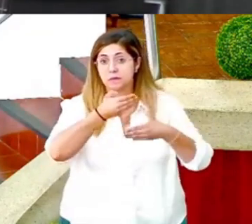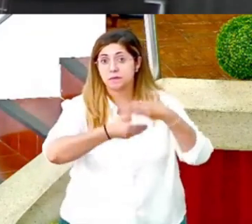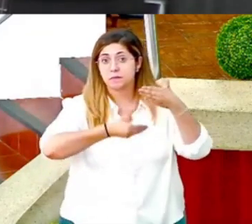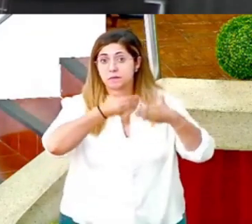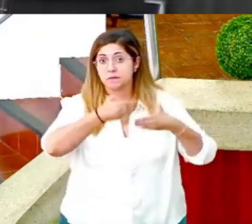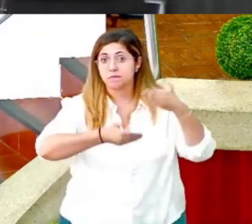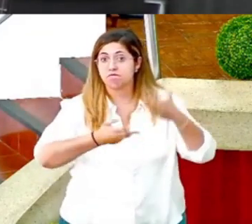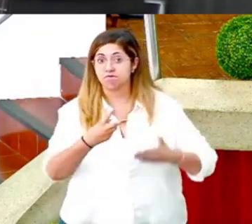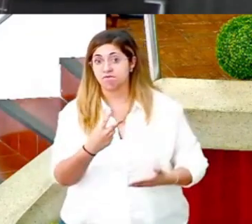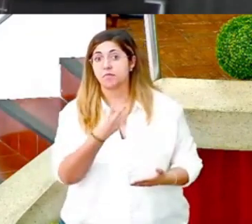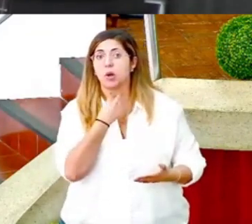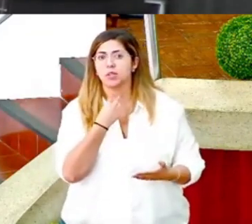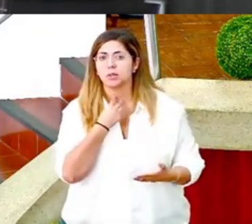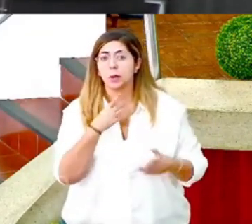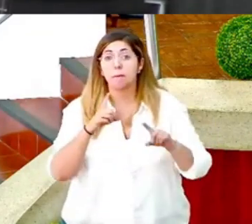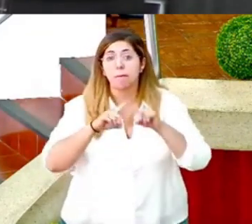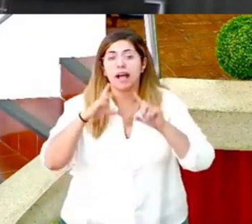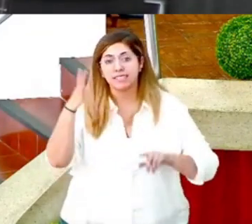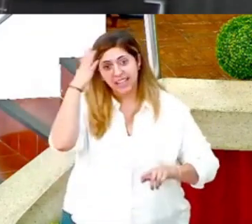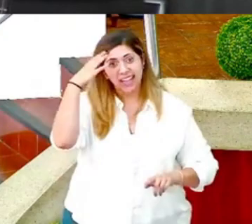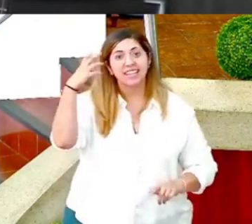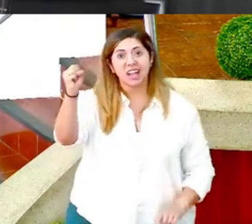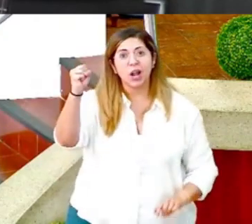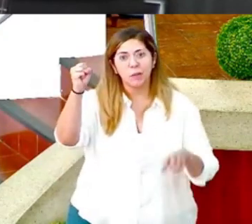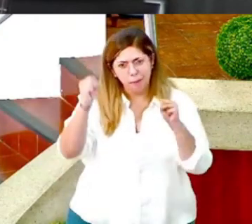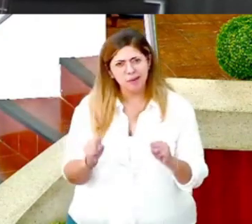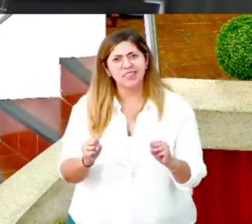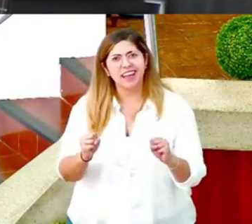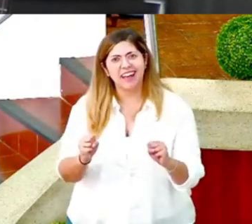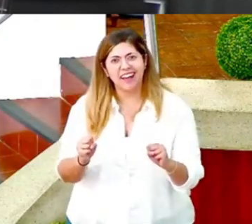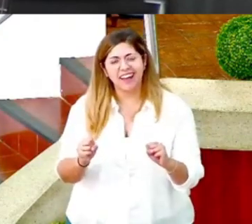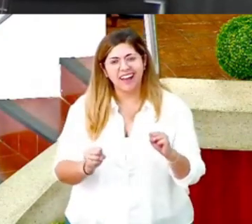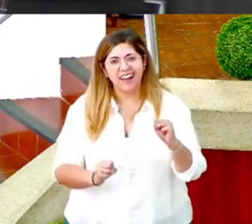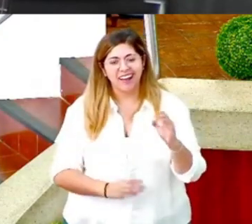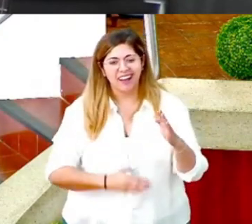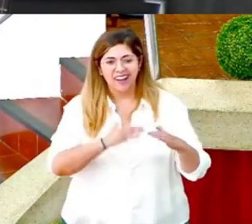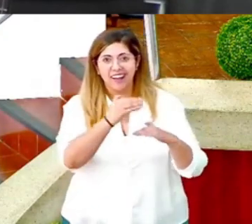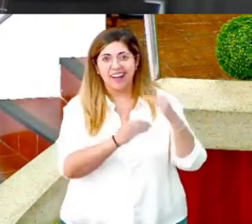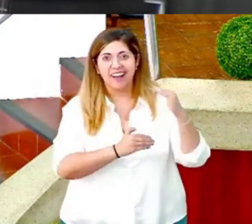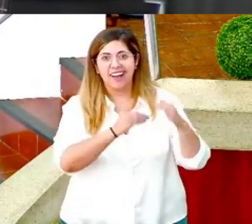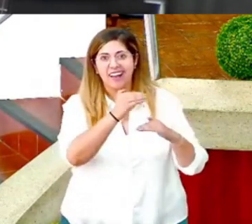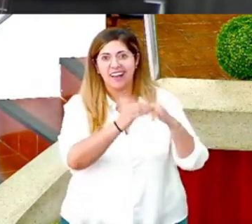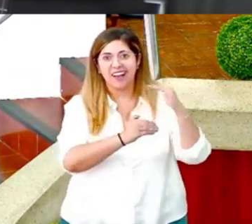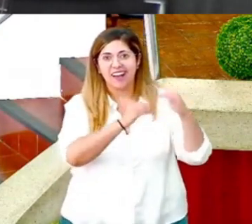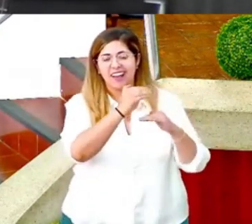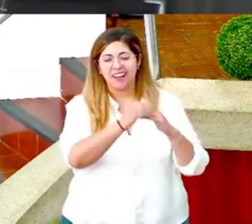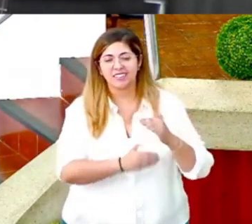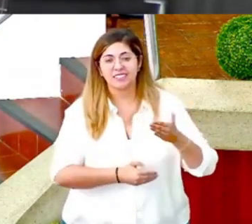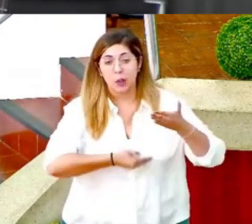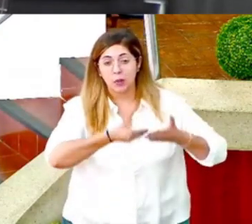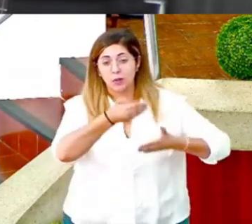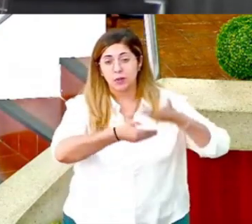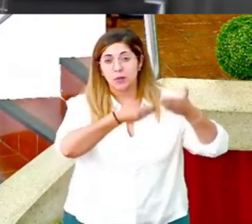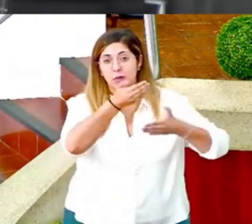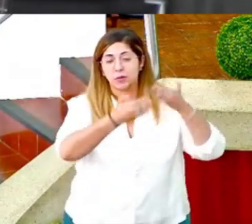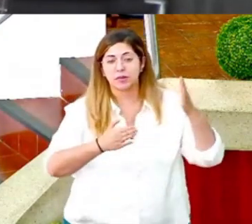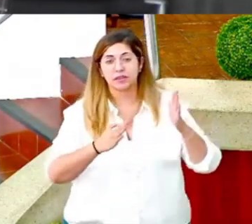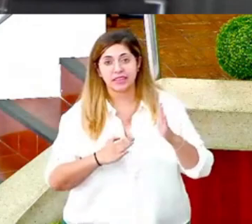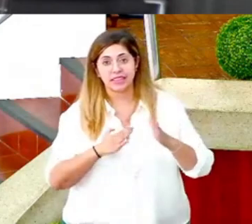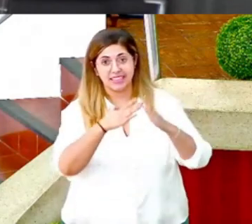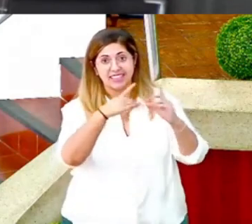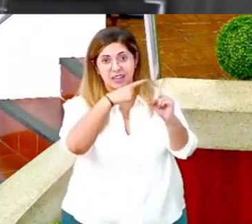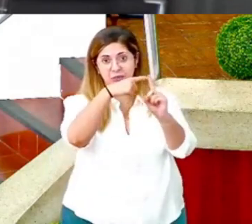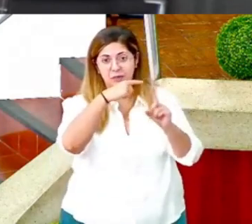Salomão, filho de Davi. Davi queria construir o templo, mas Deus não deixou. E então, quando Salomão construiu o